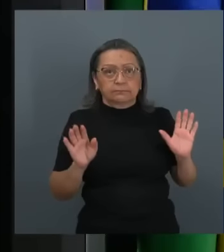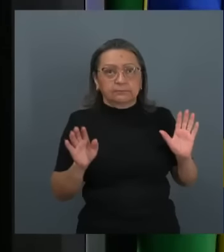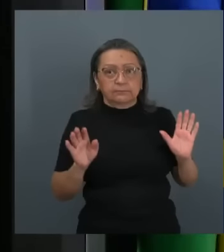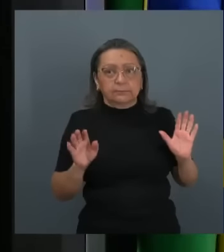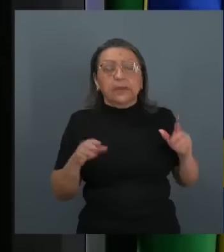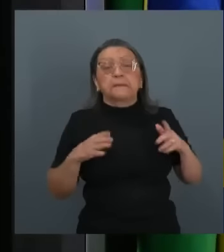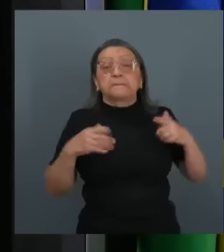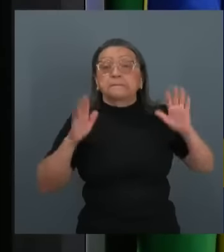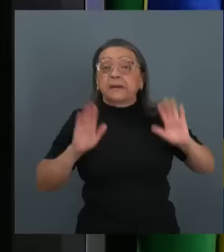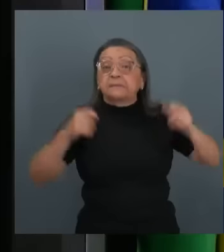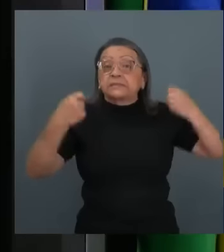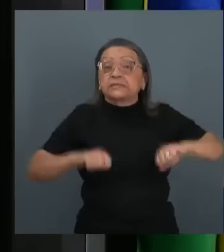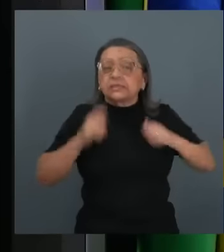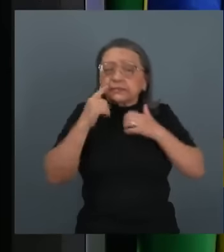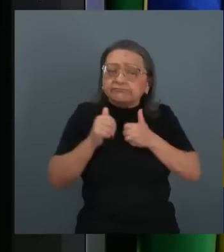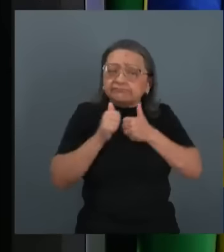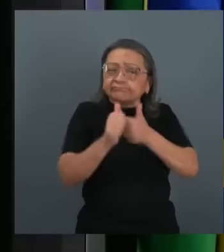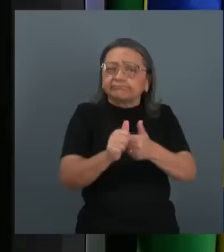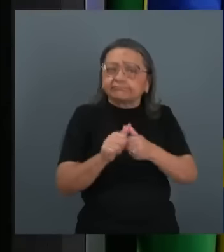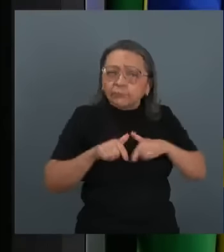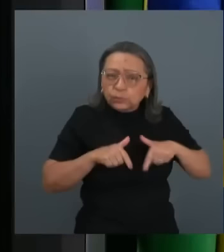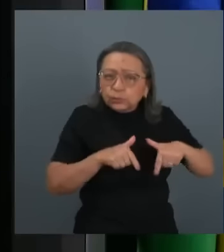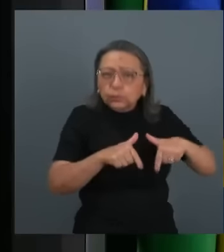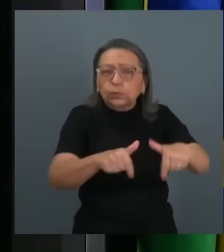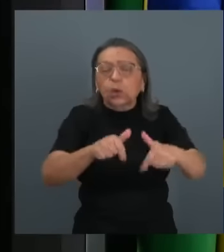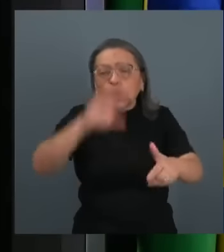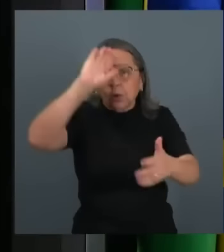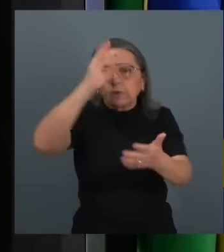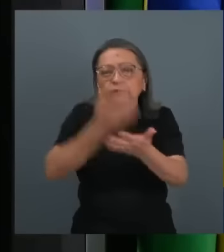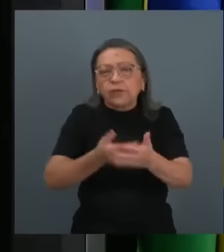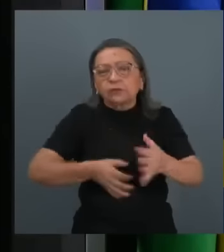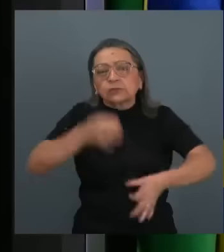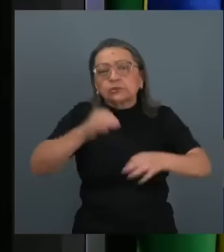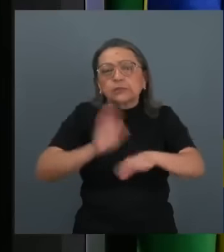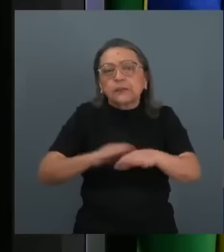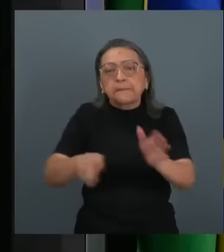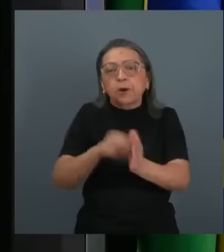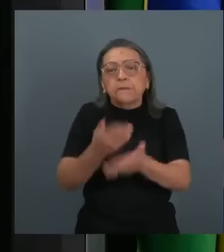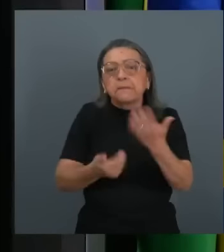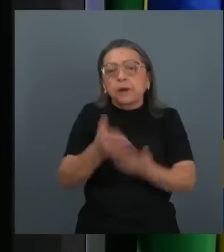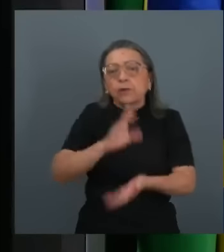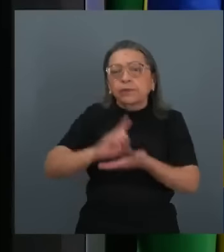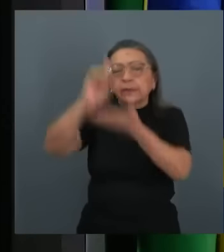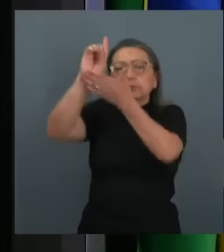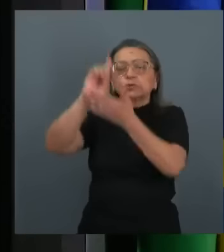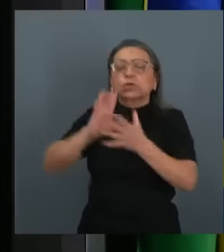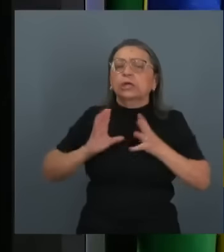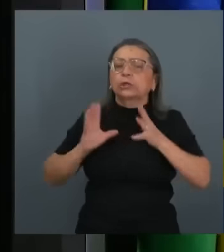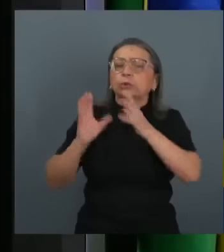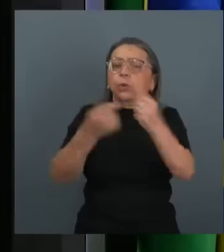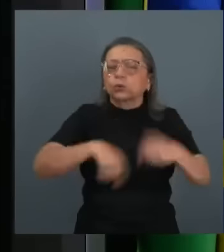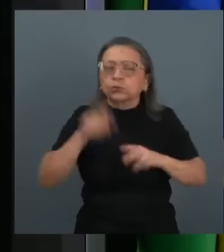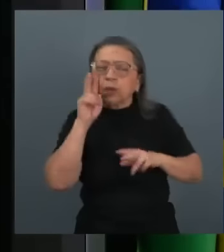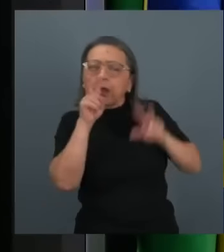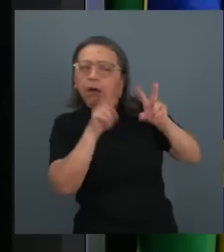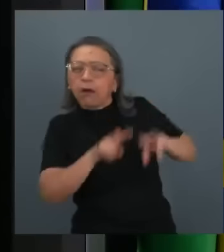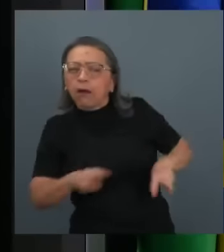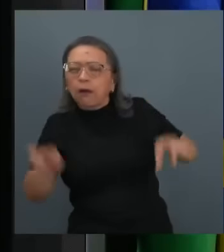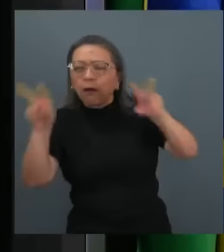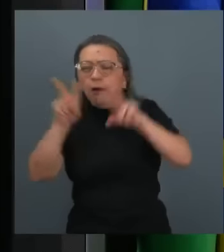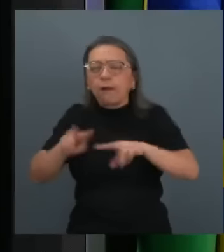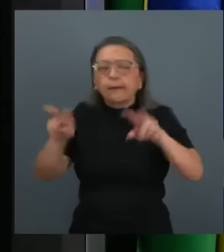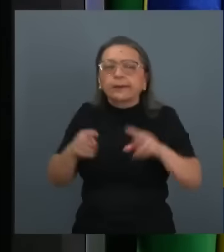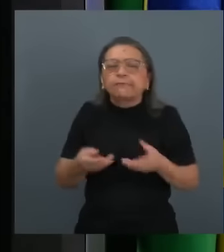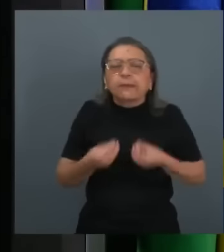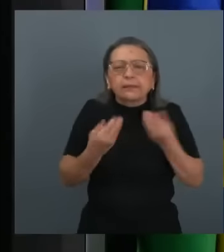É preciso seguir adiante, confiando na justiça divina que a todos nos observa e